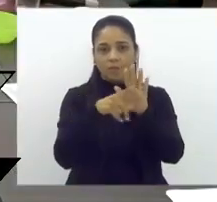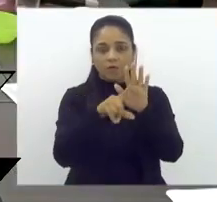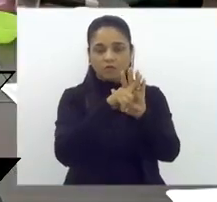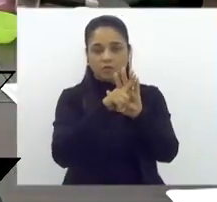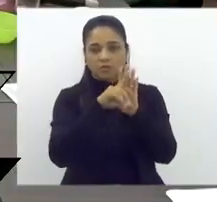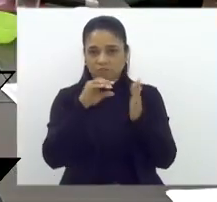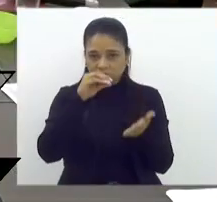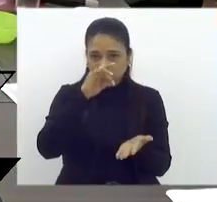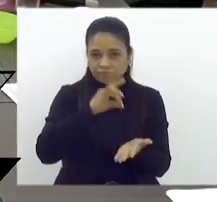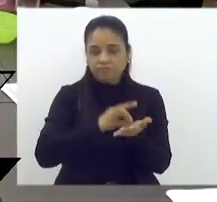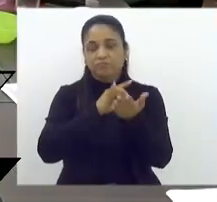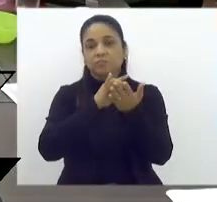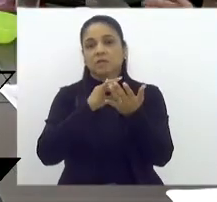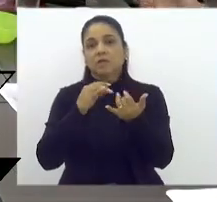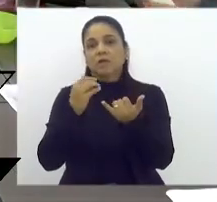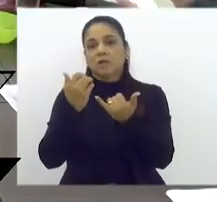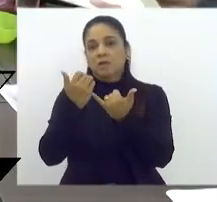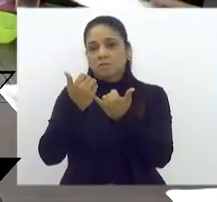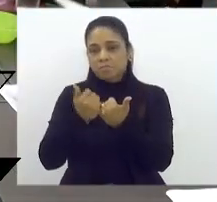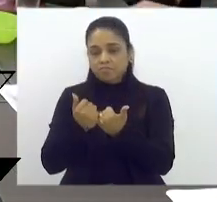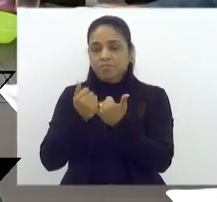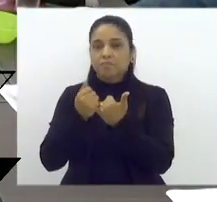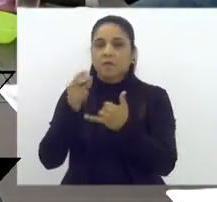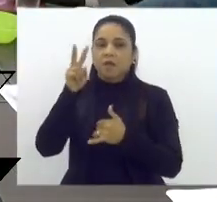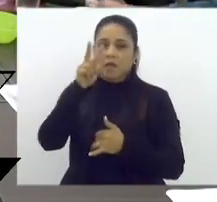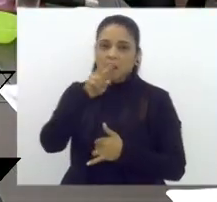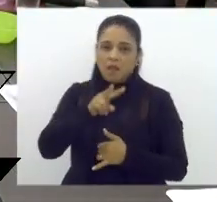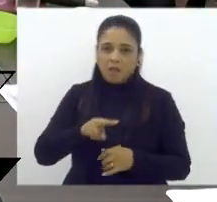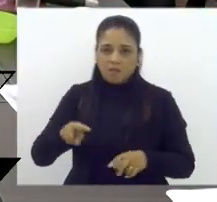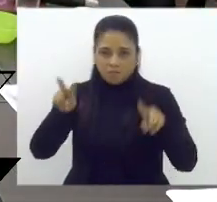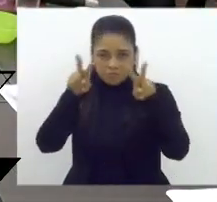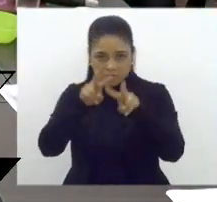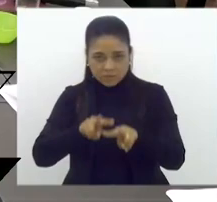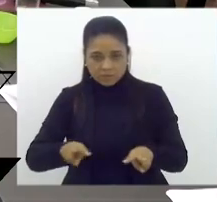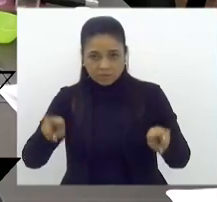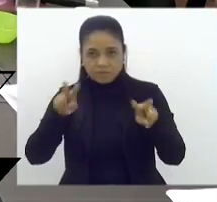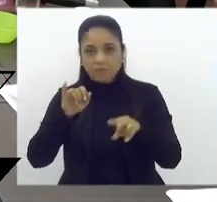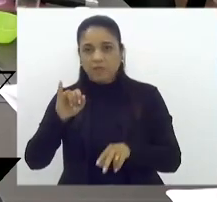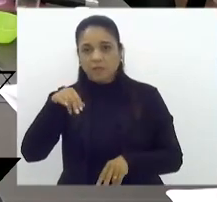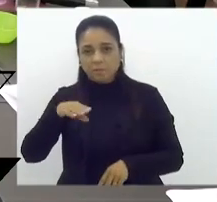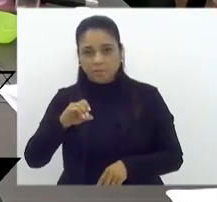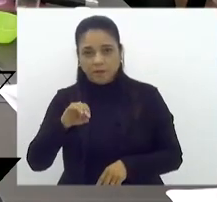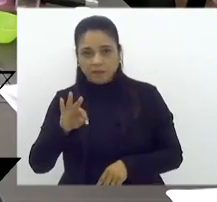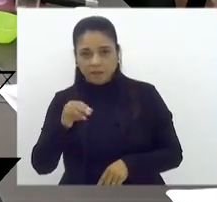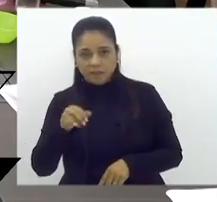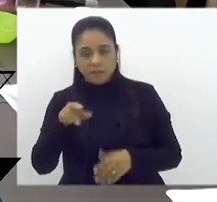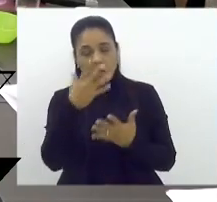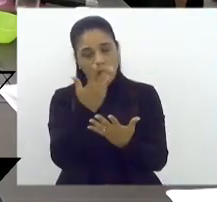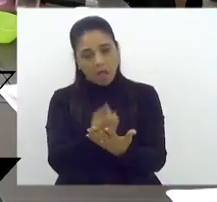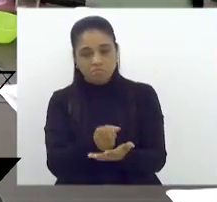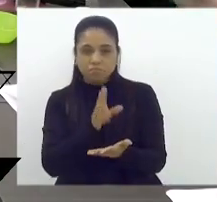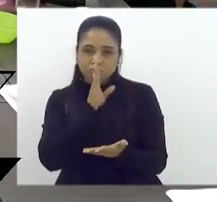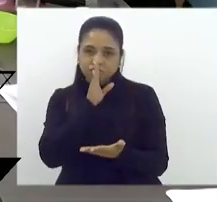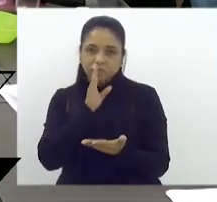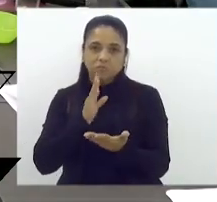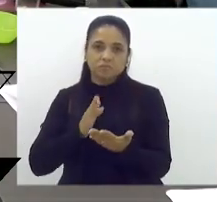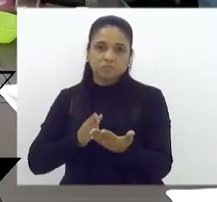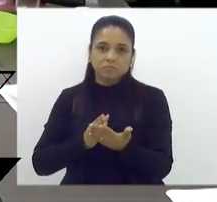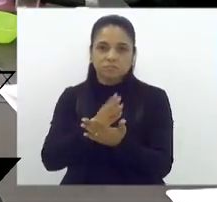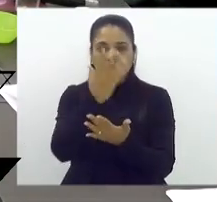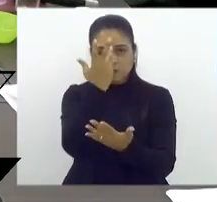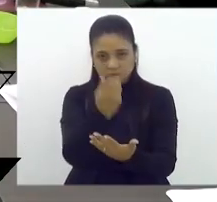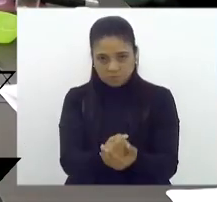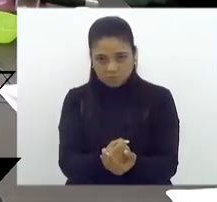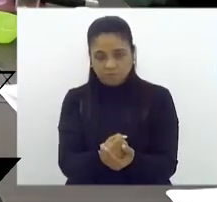original e material. Então, encerrada a discussão, em votação, senhores que aprovam, permaneçam como estão,